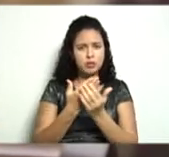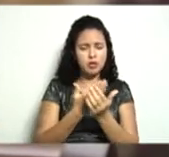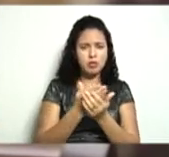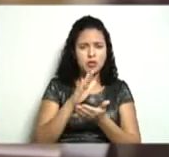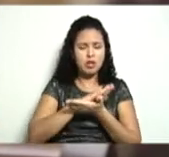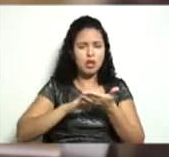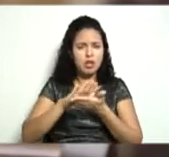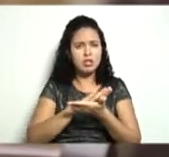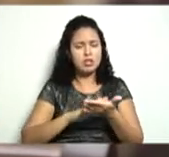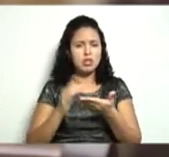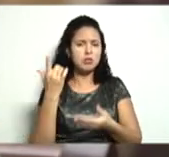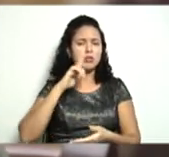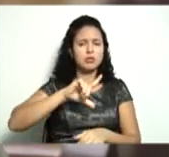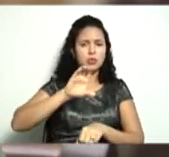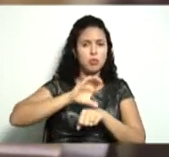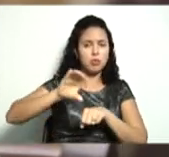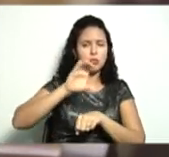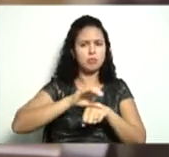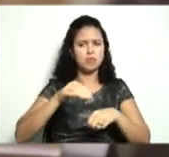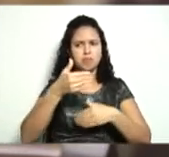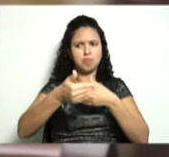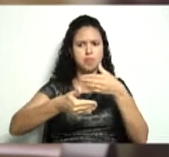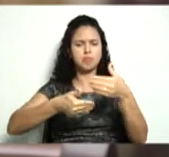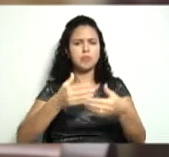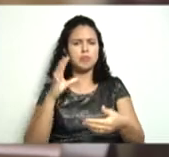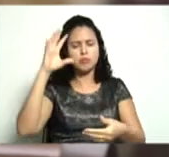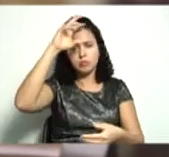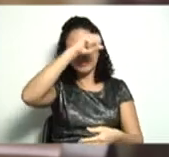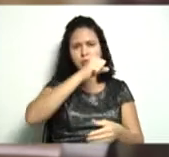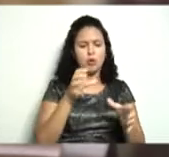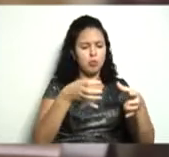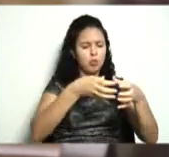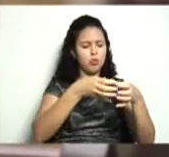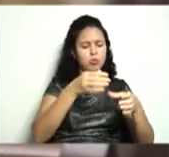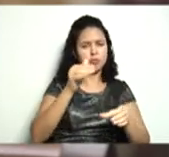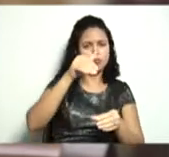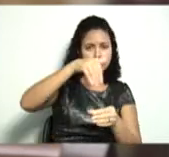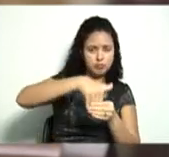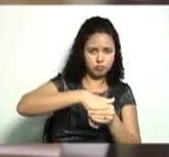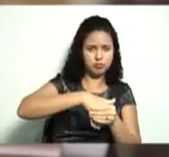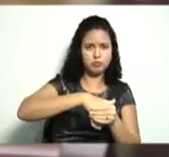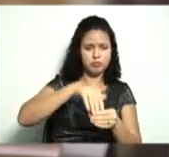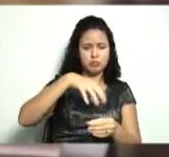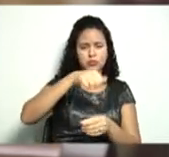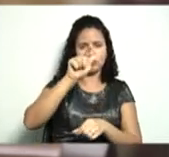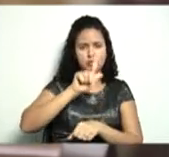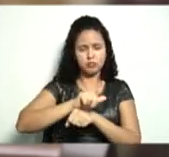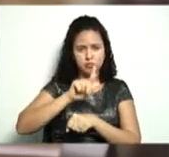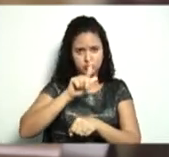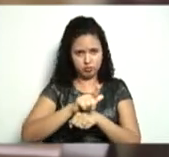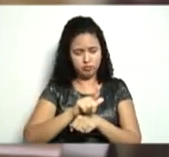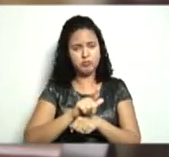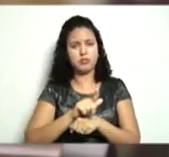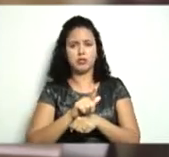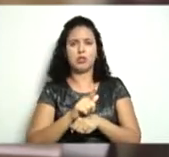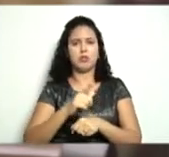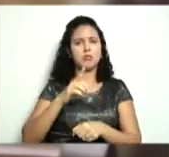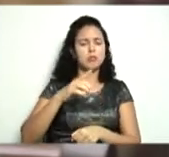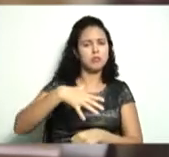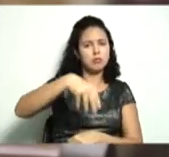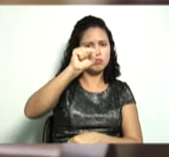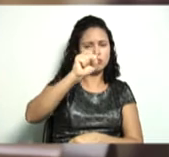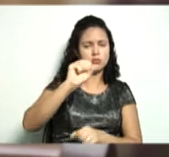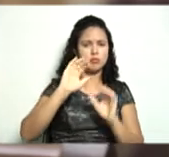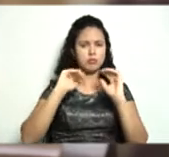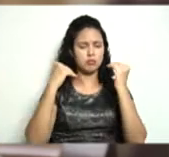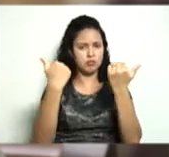curso e também montamos então a chapa para concorrer à gestão da Coebom. Vencemos a eleição através da